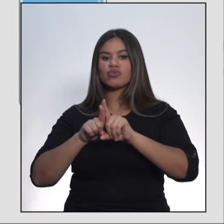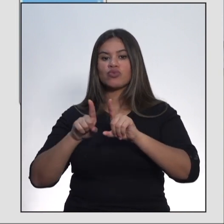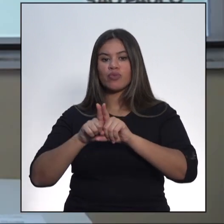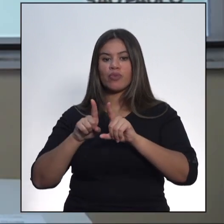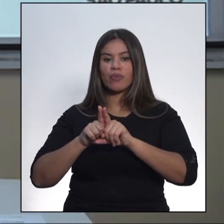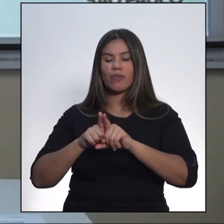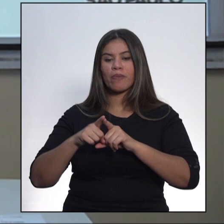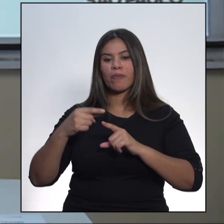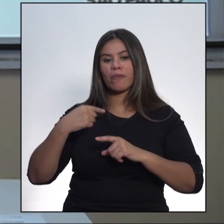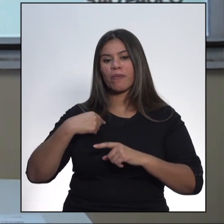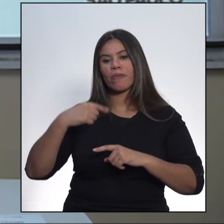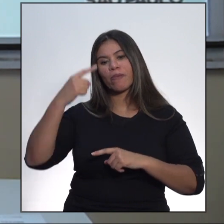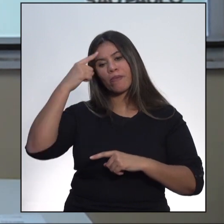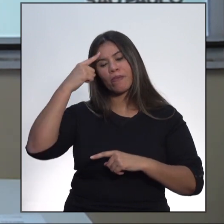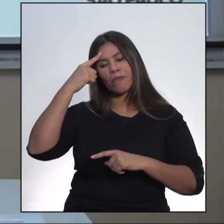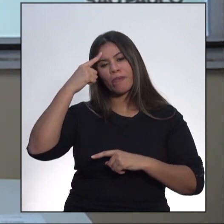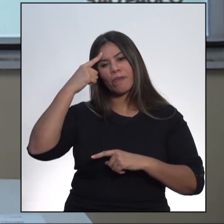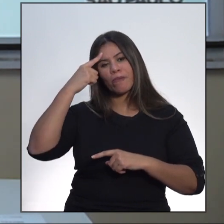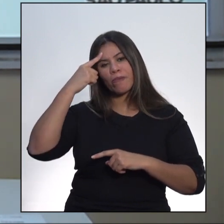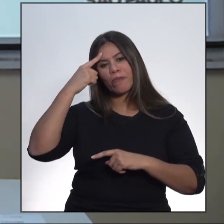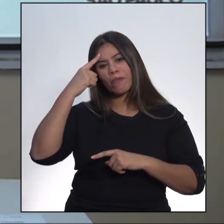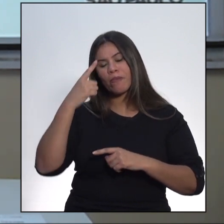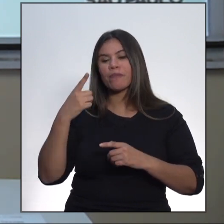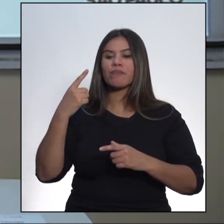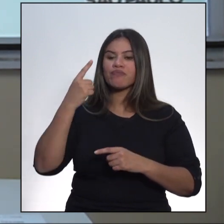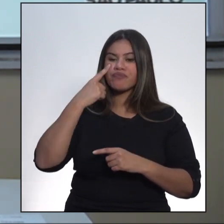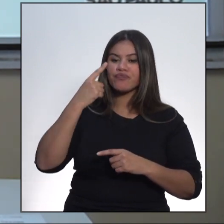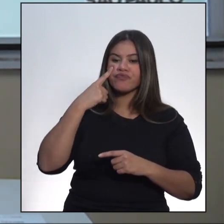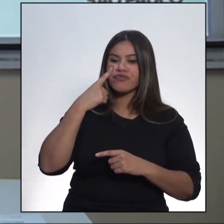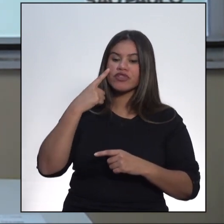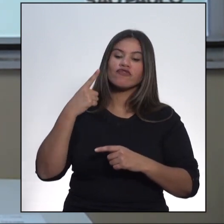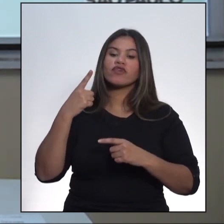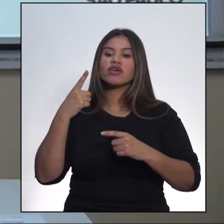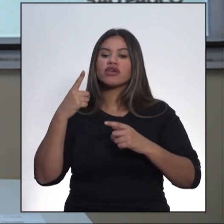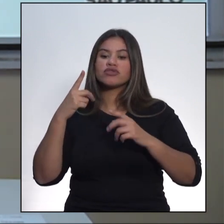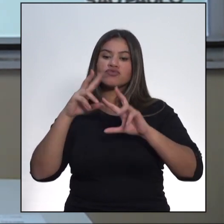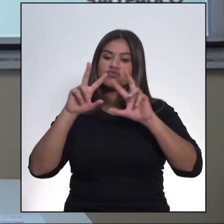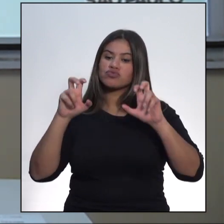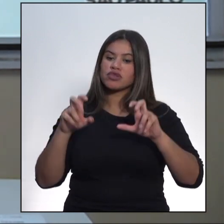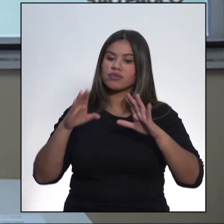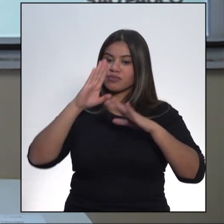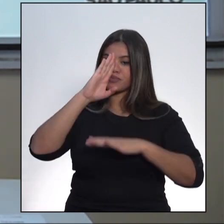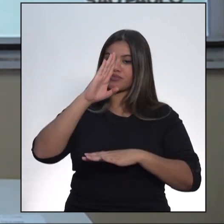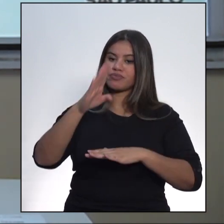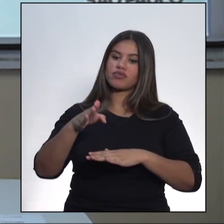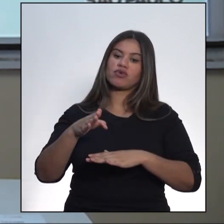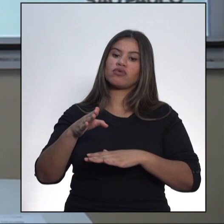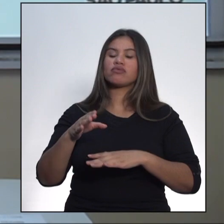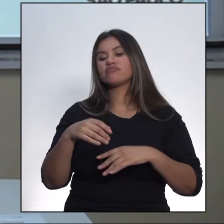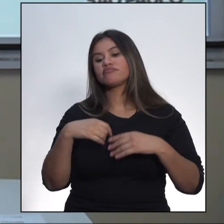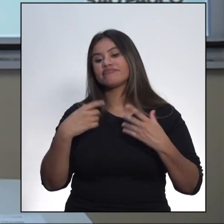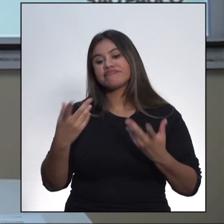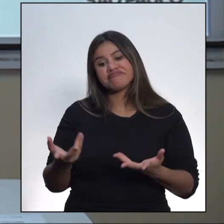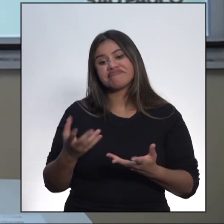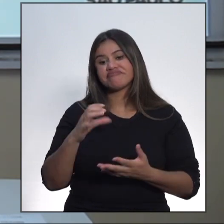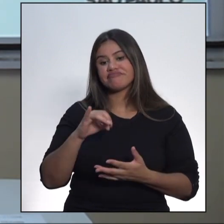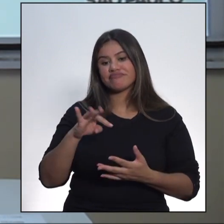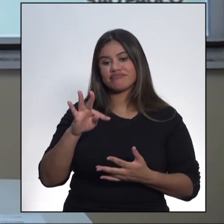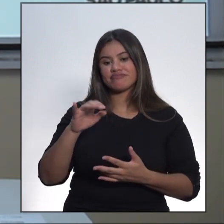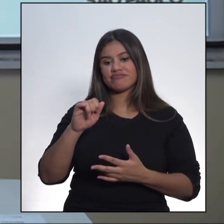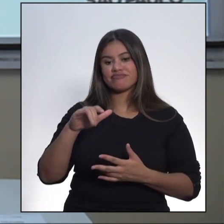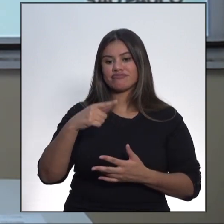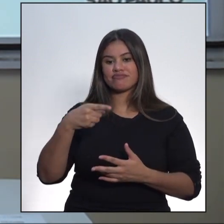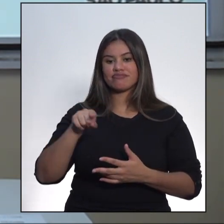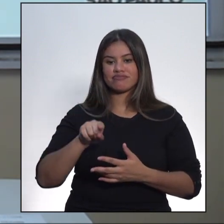exposto. Confirme a ideia principal ou faça uma citação.